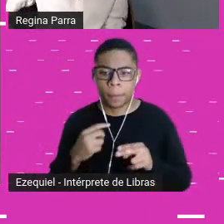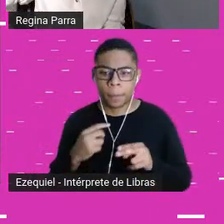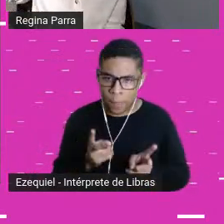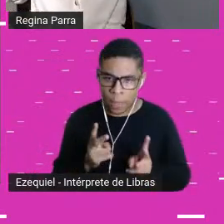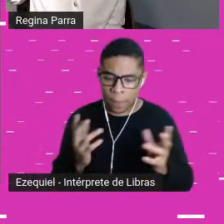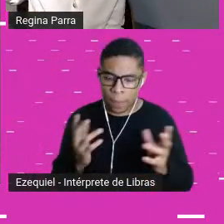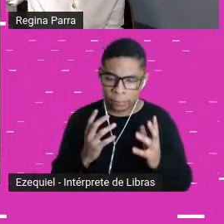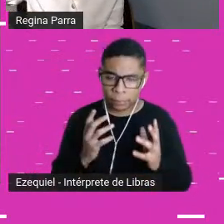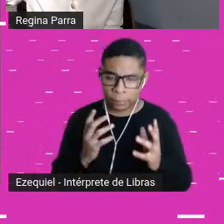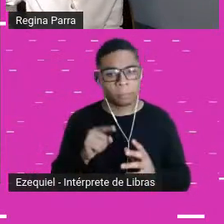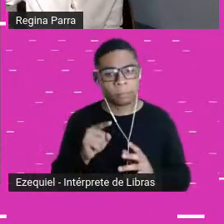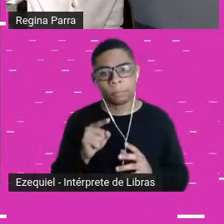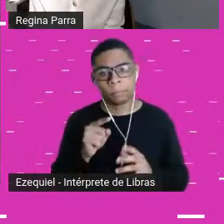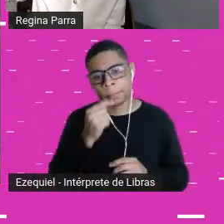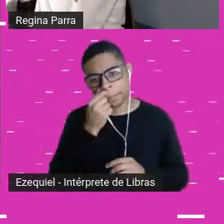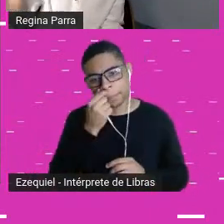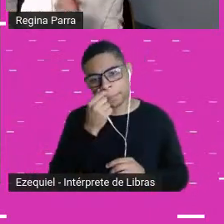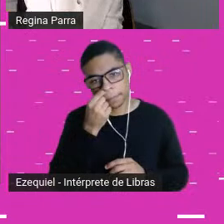ouvir a minha intuição